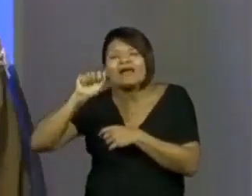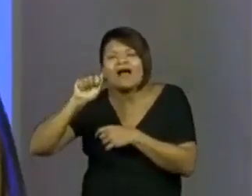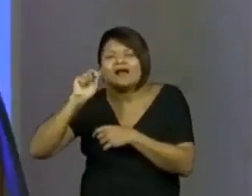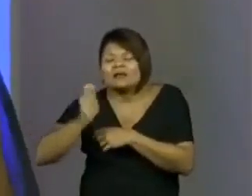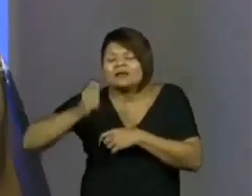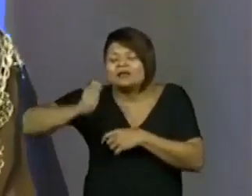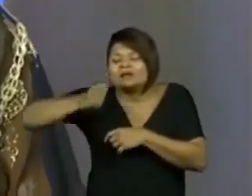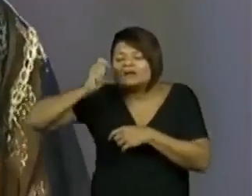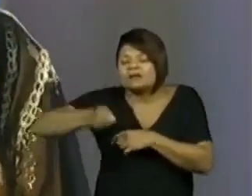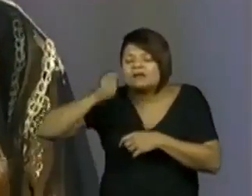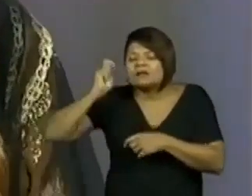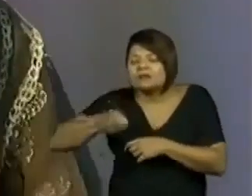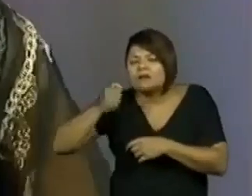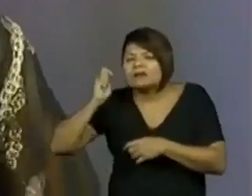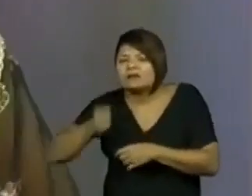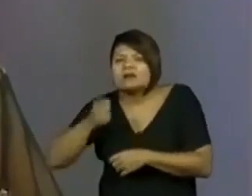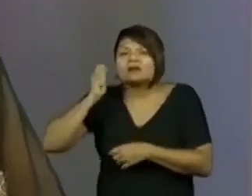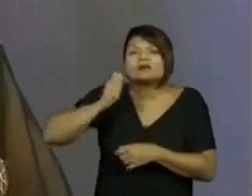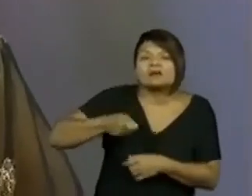chacoalhando,